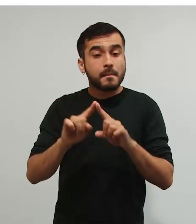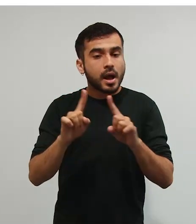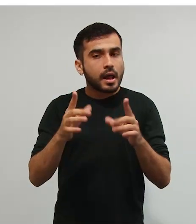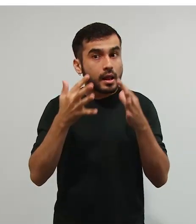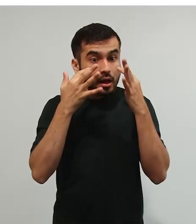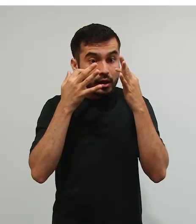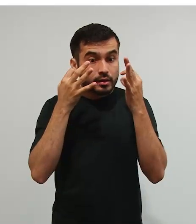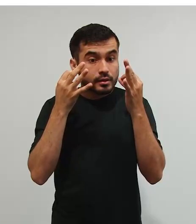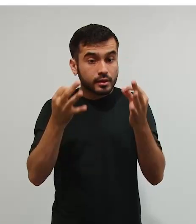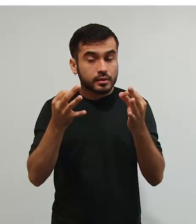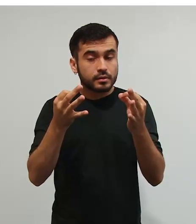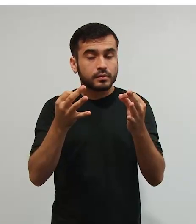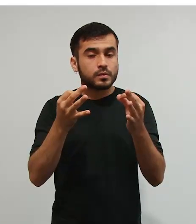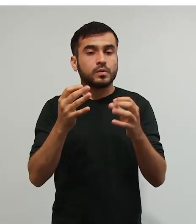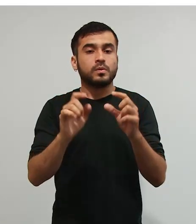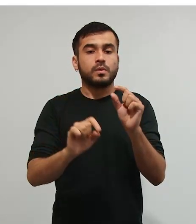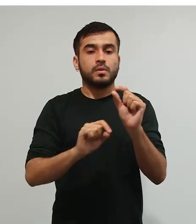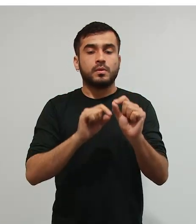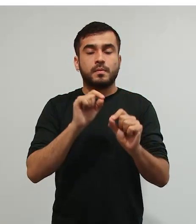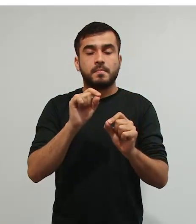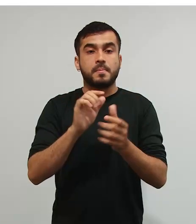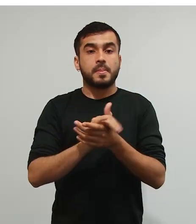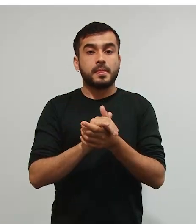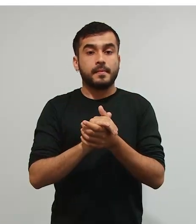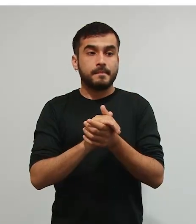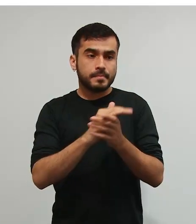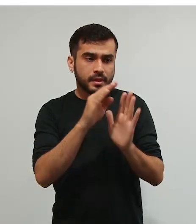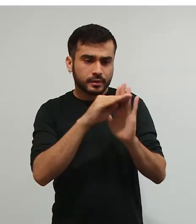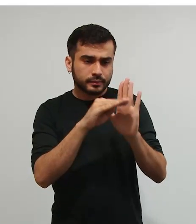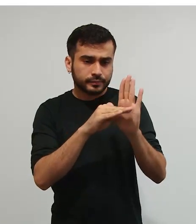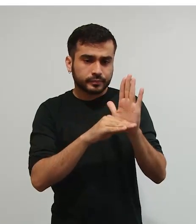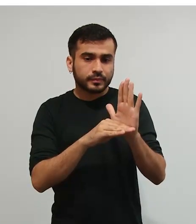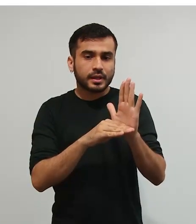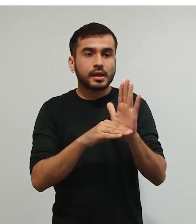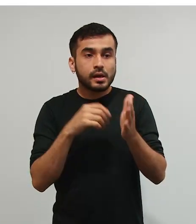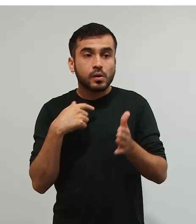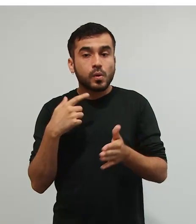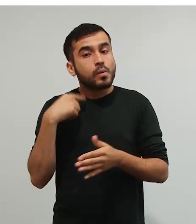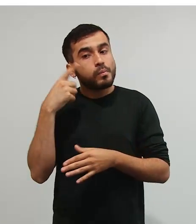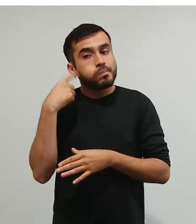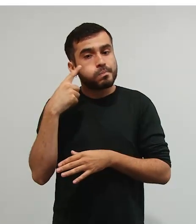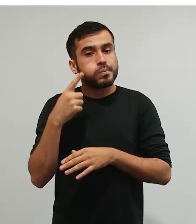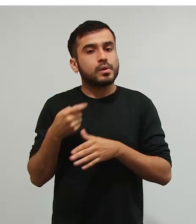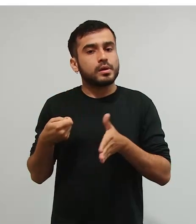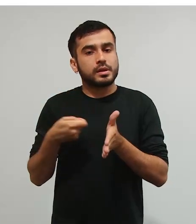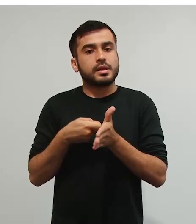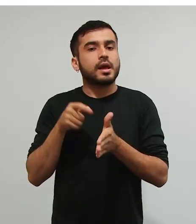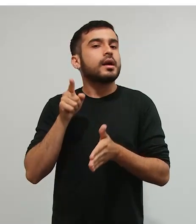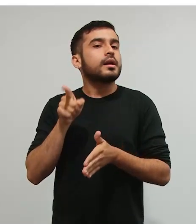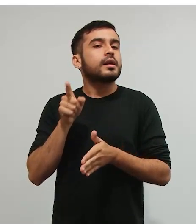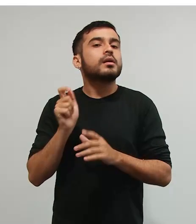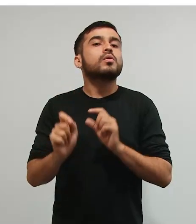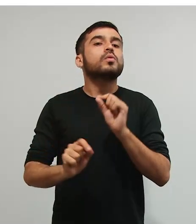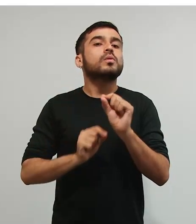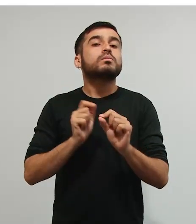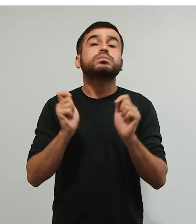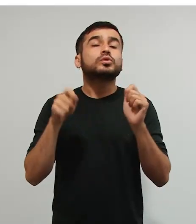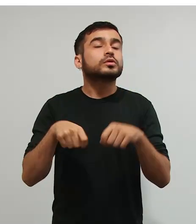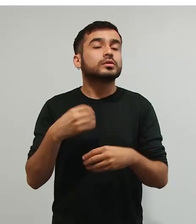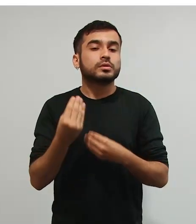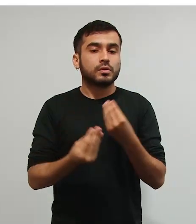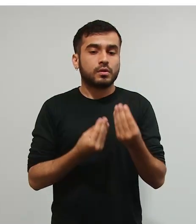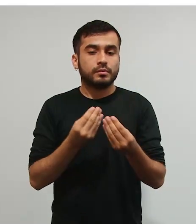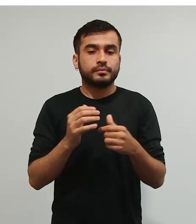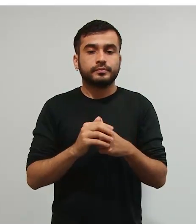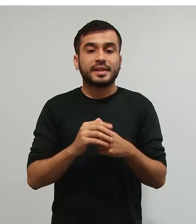atenção! Atenção! Esses embargos, ou seja, essa defesa do executado, só será